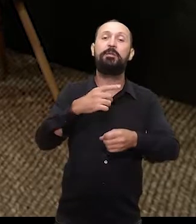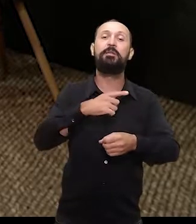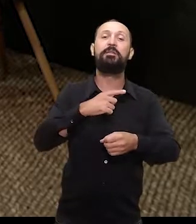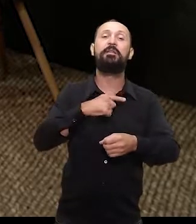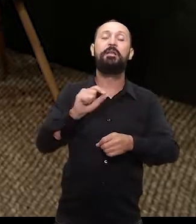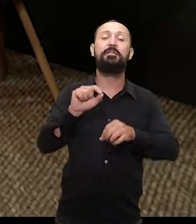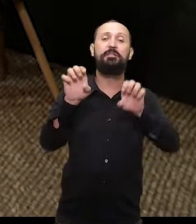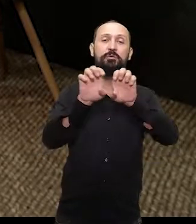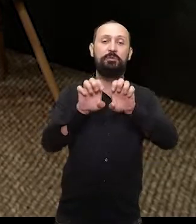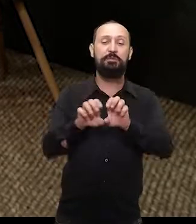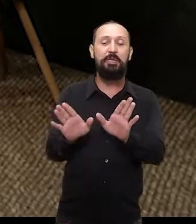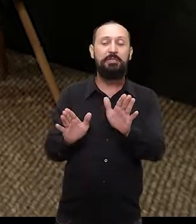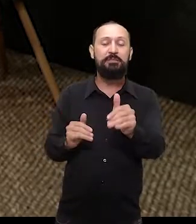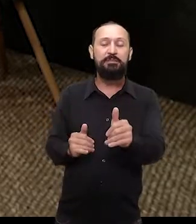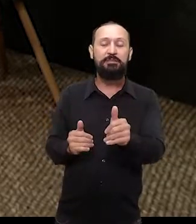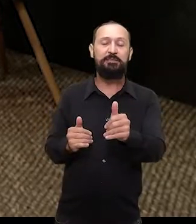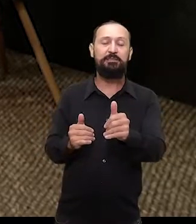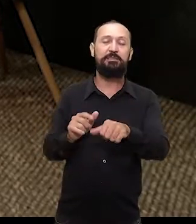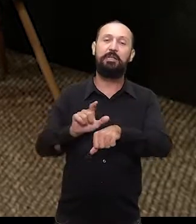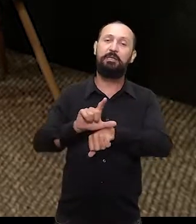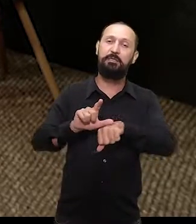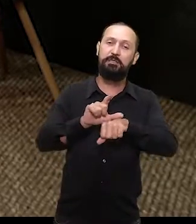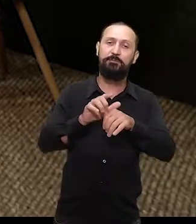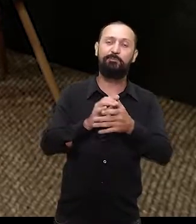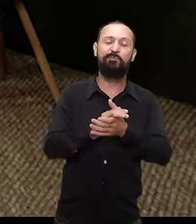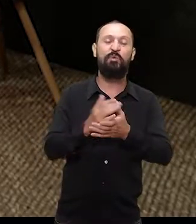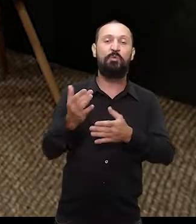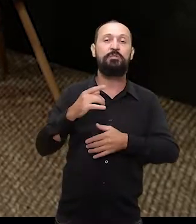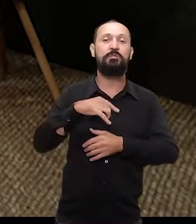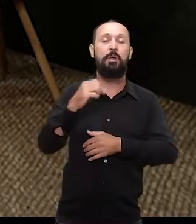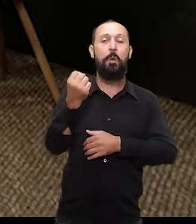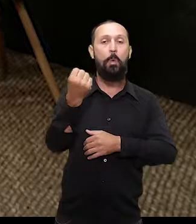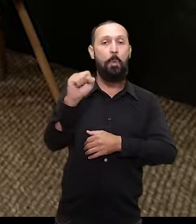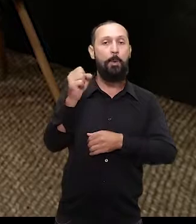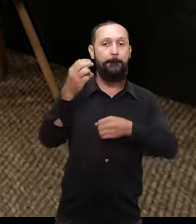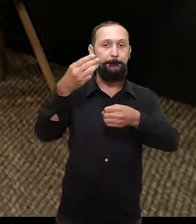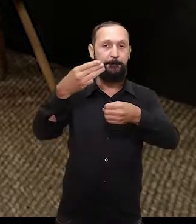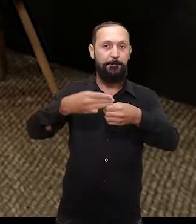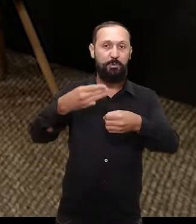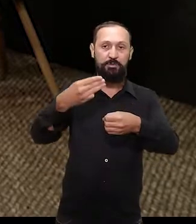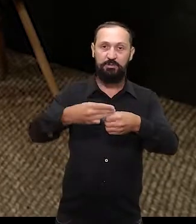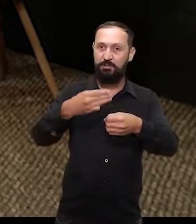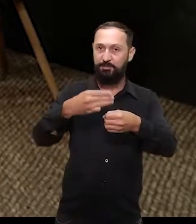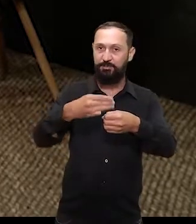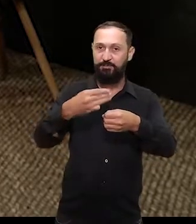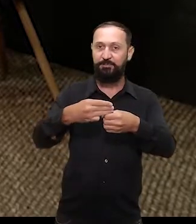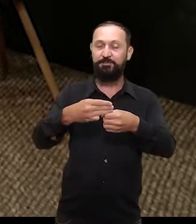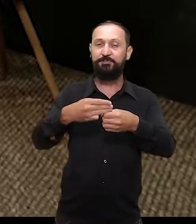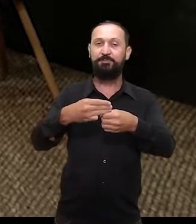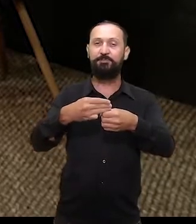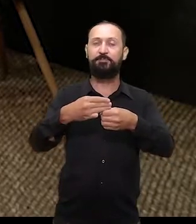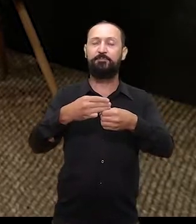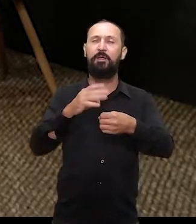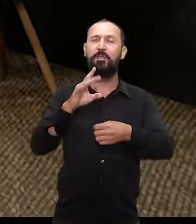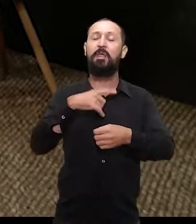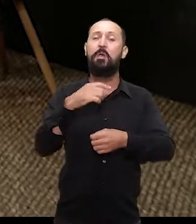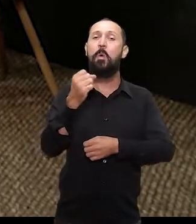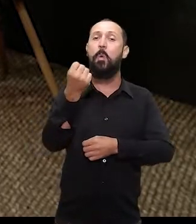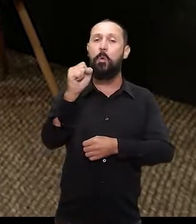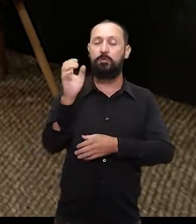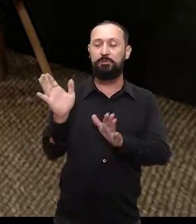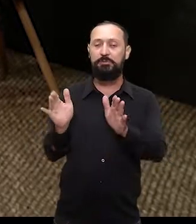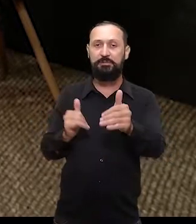presentes essa estrutura da sala então atualmente nós temos oito municípios com nós temos